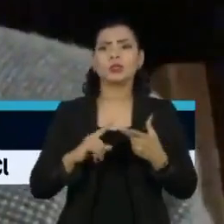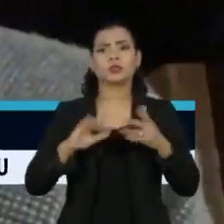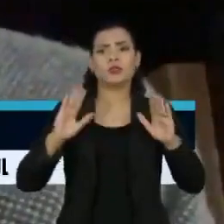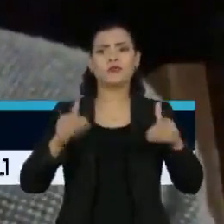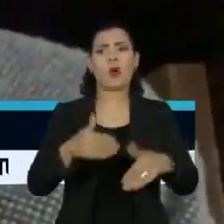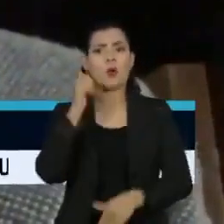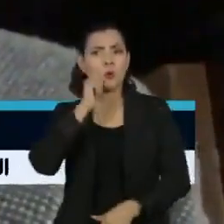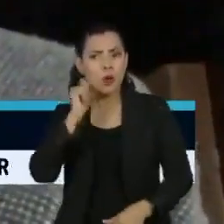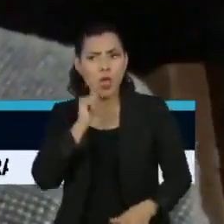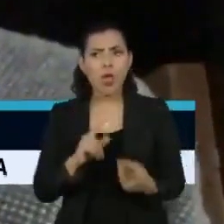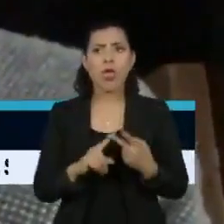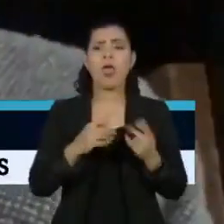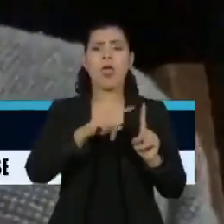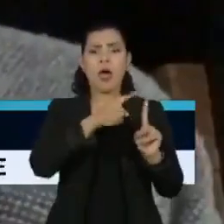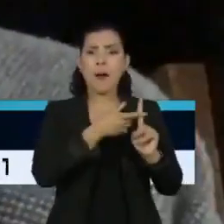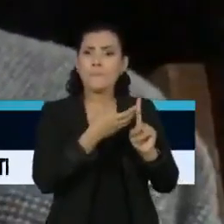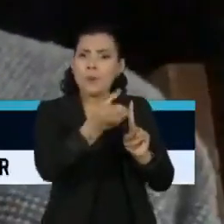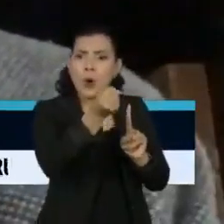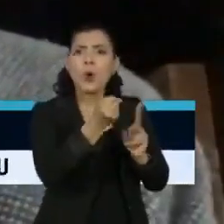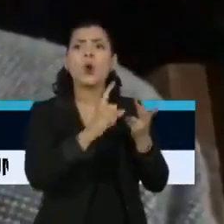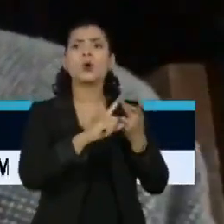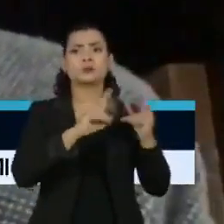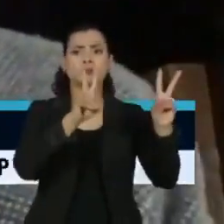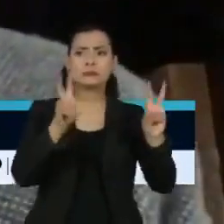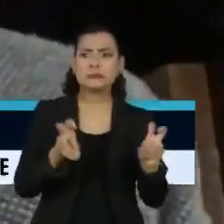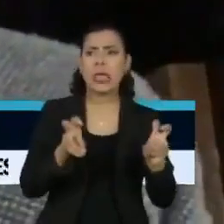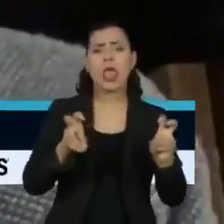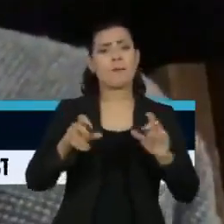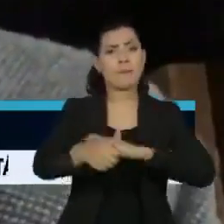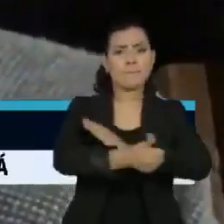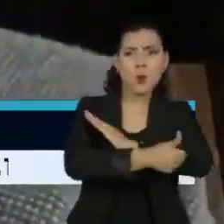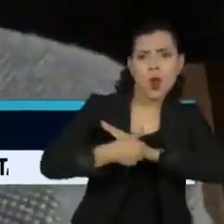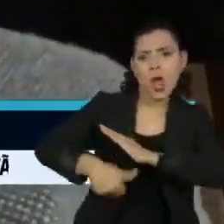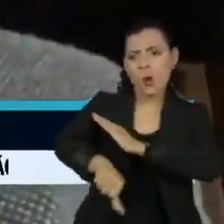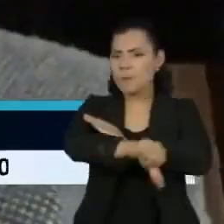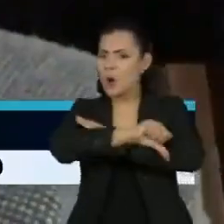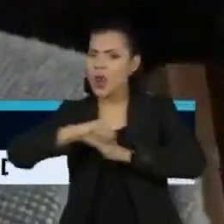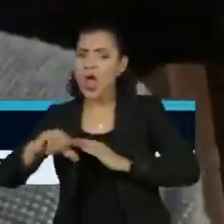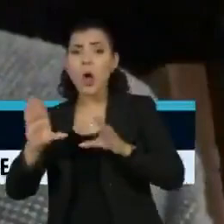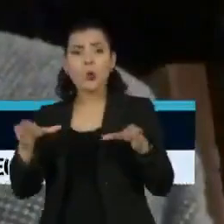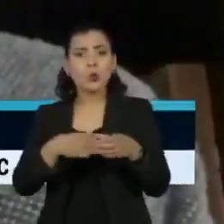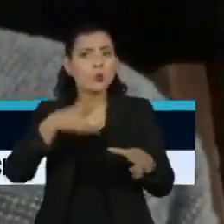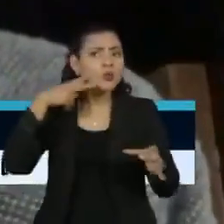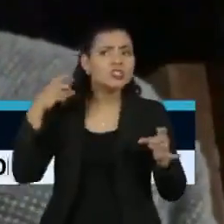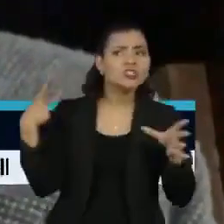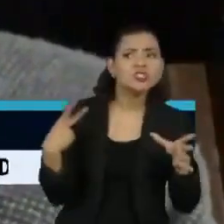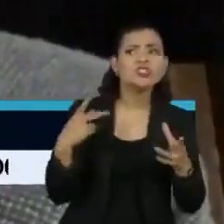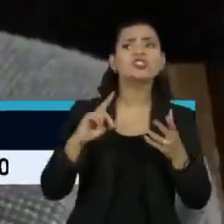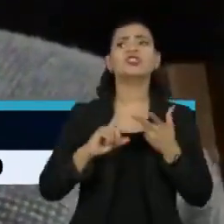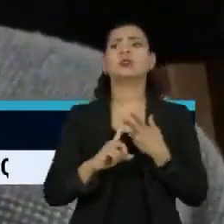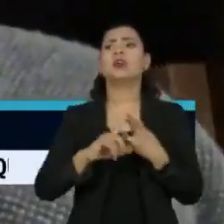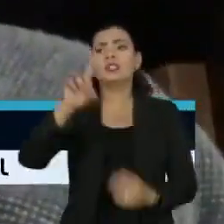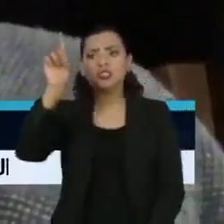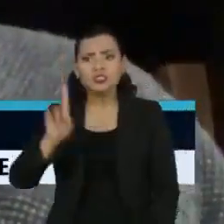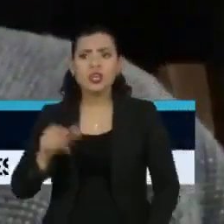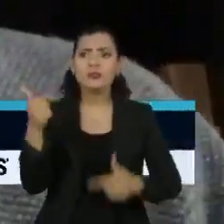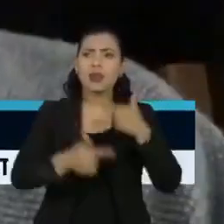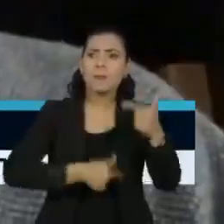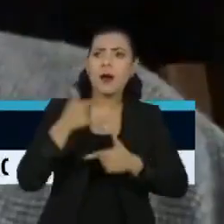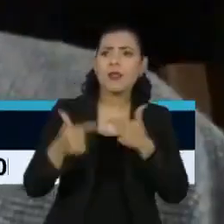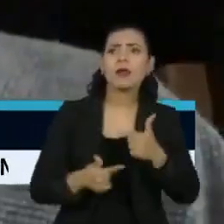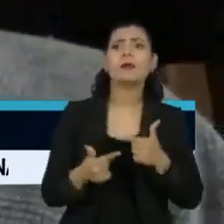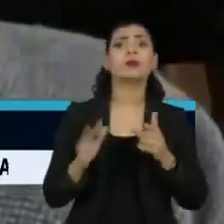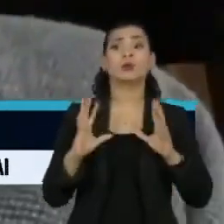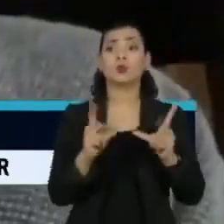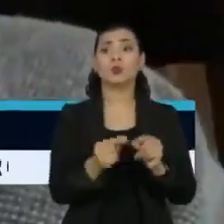relação à mulher, ao aborto, às questões morais, aos povos indígenas, aos direitos